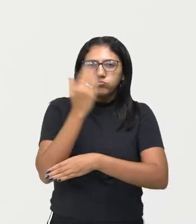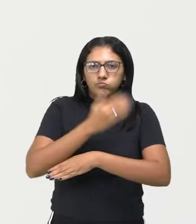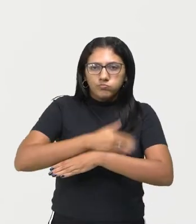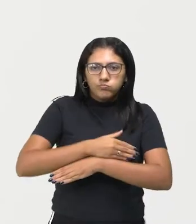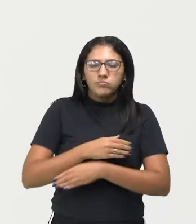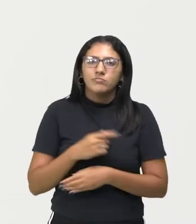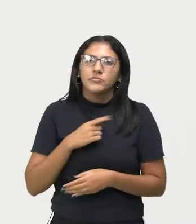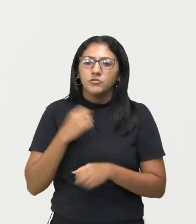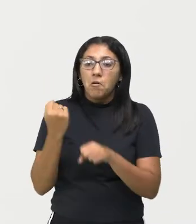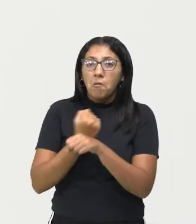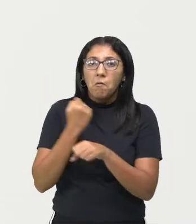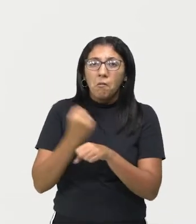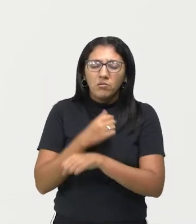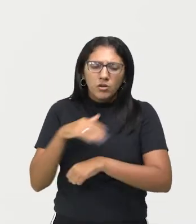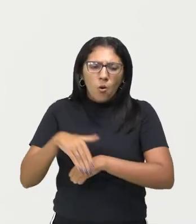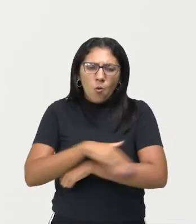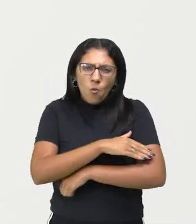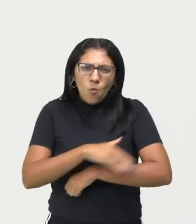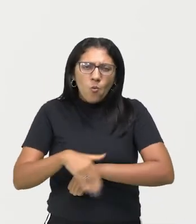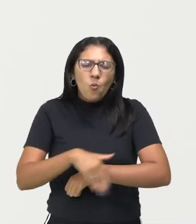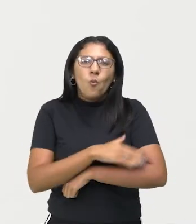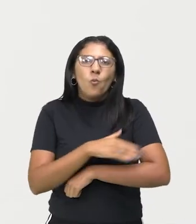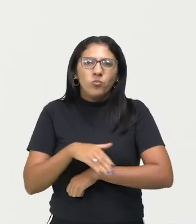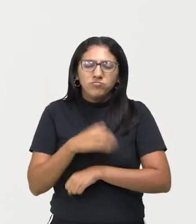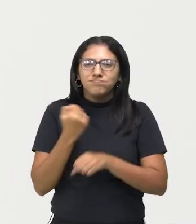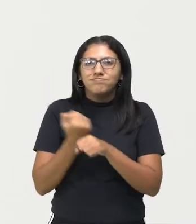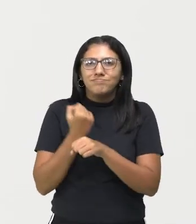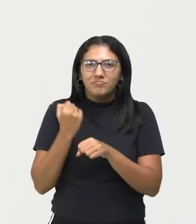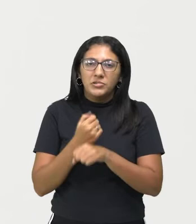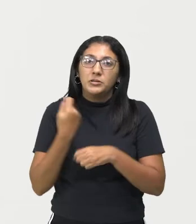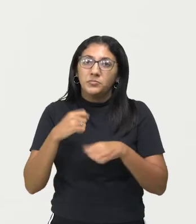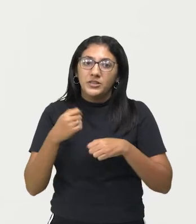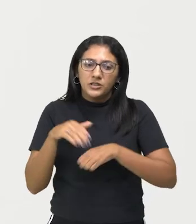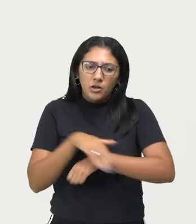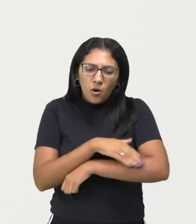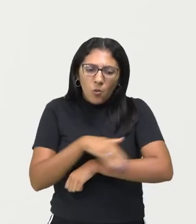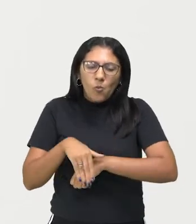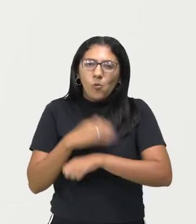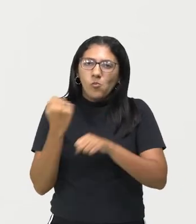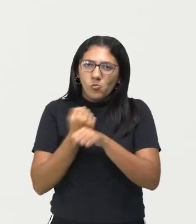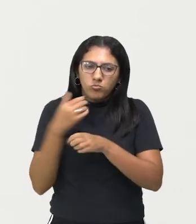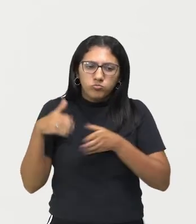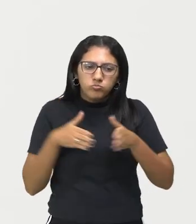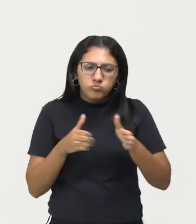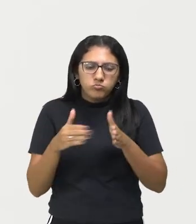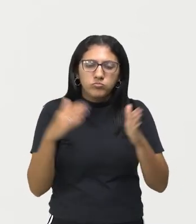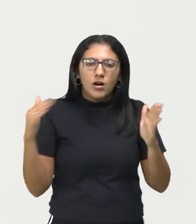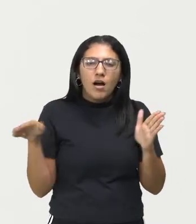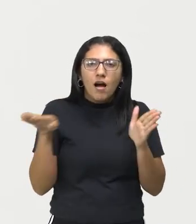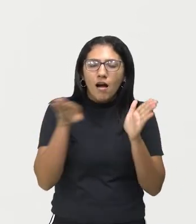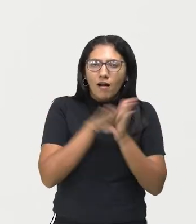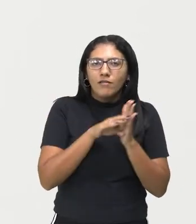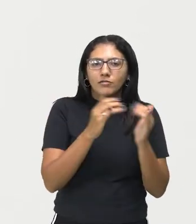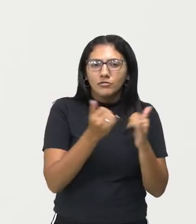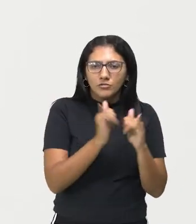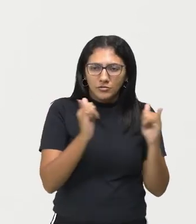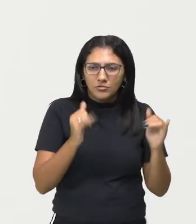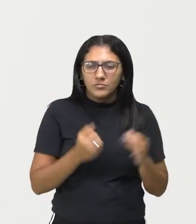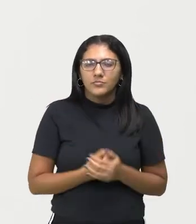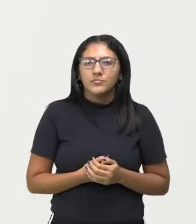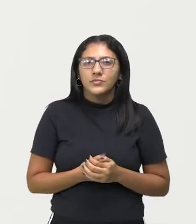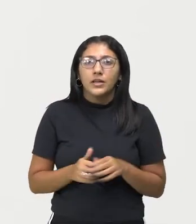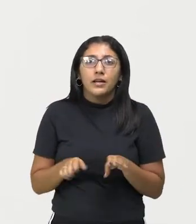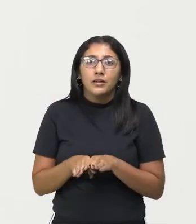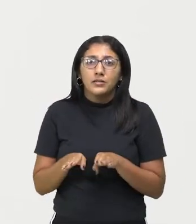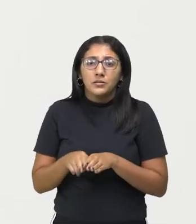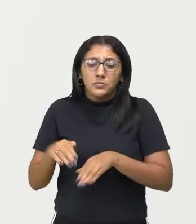de acesso, ou seja, toda aquela área que vai ser desmatada para poder se chegar ao local da usina. Vão ter invasão daquelas estradas